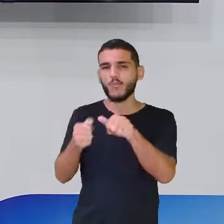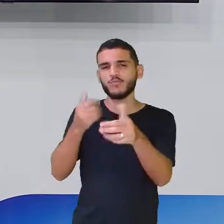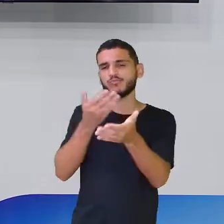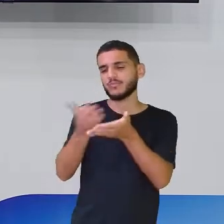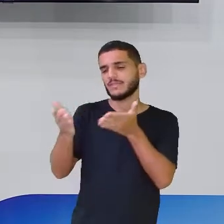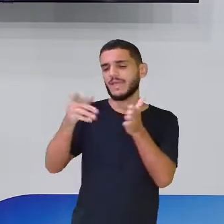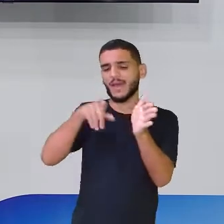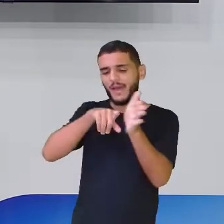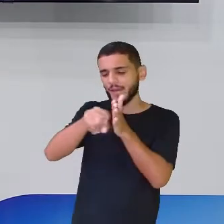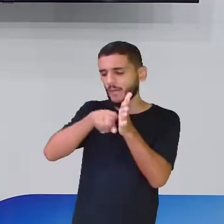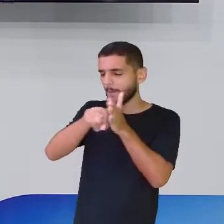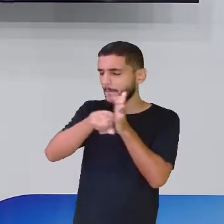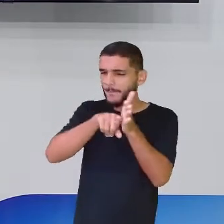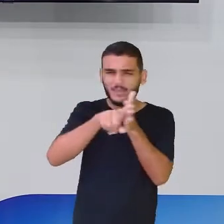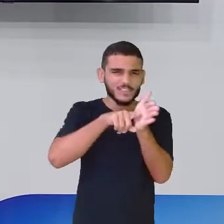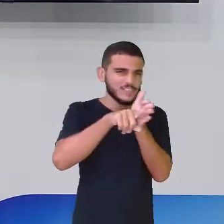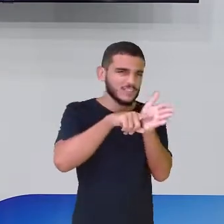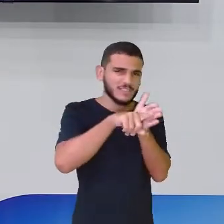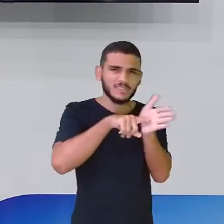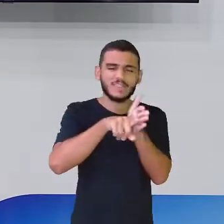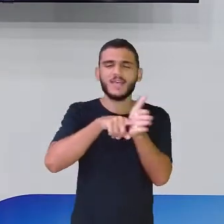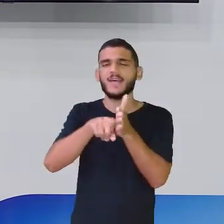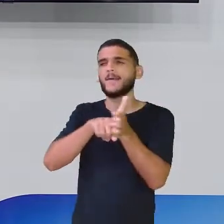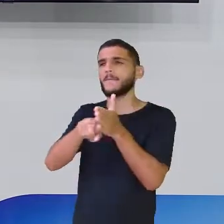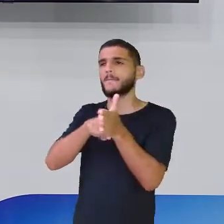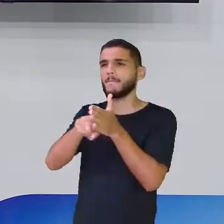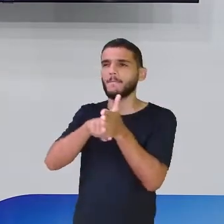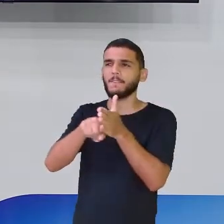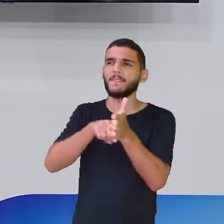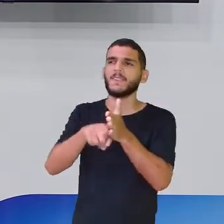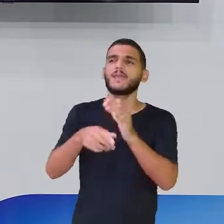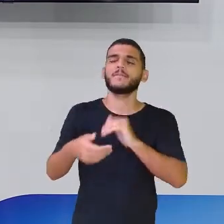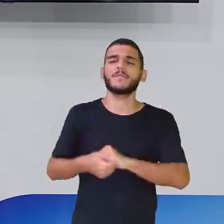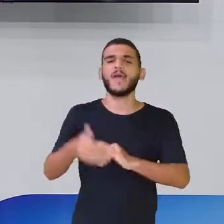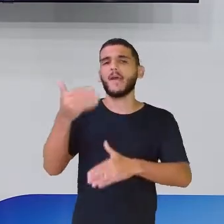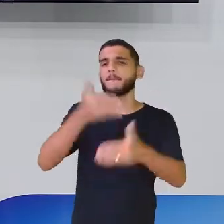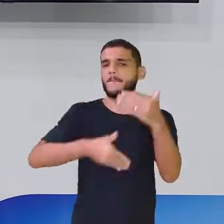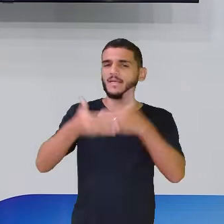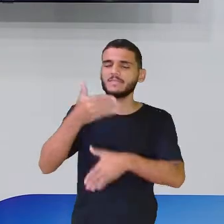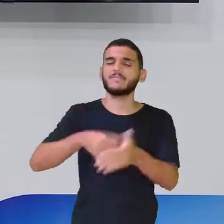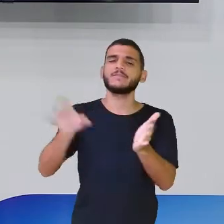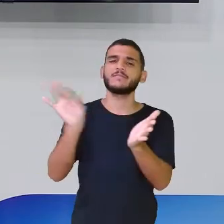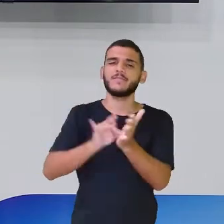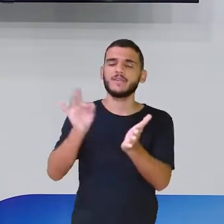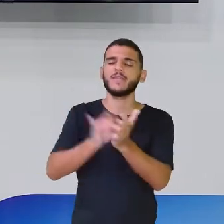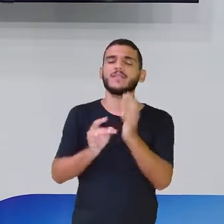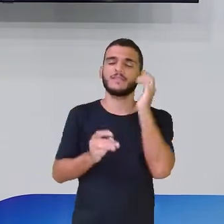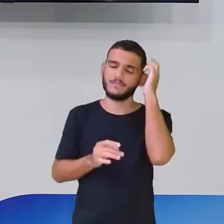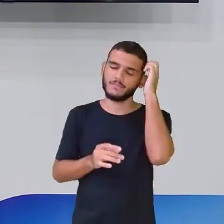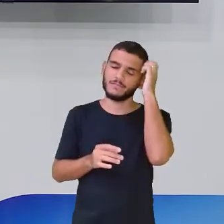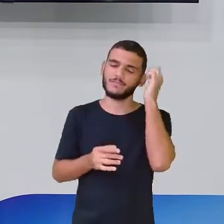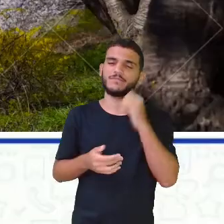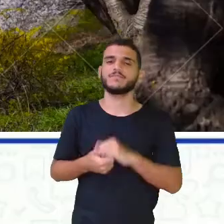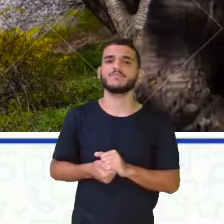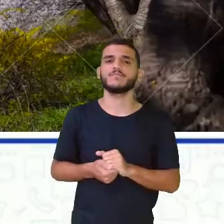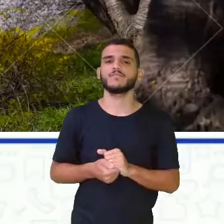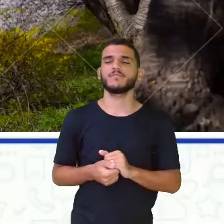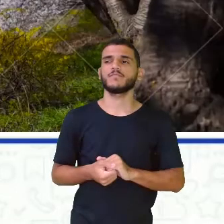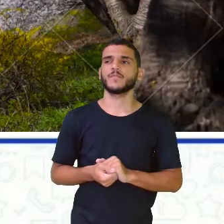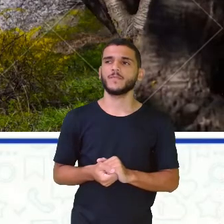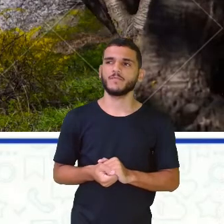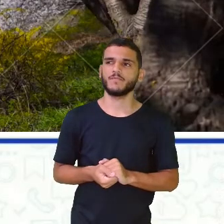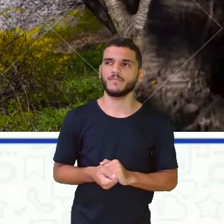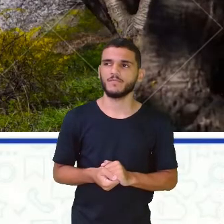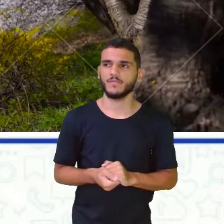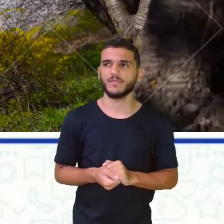se agregar, né? Digamos, a essa pesquisa dele. Então, ele diz, né? Que, segundo o músico e